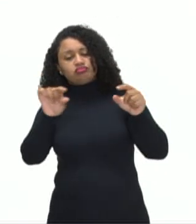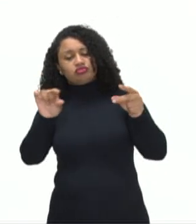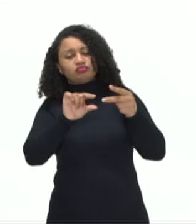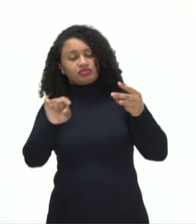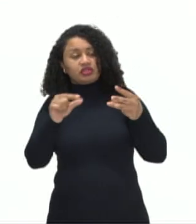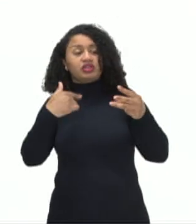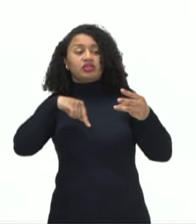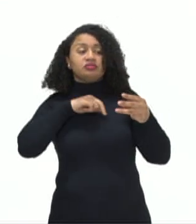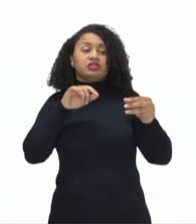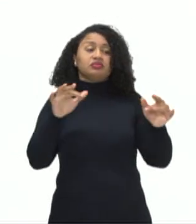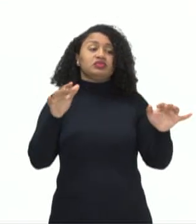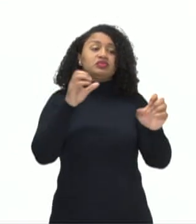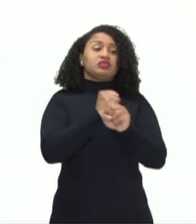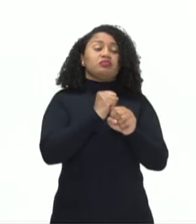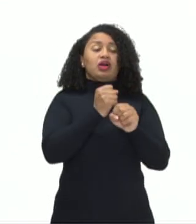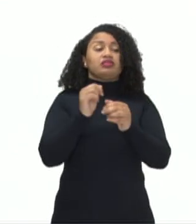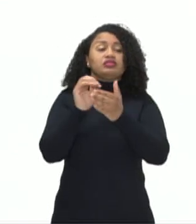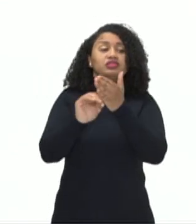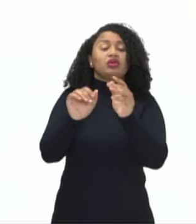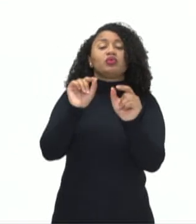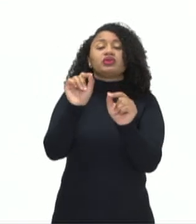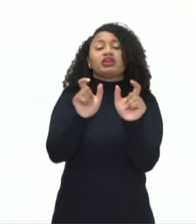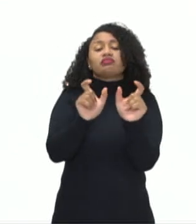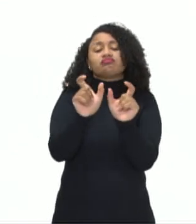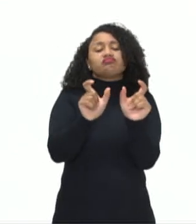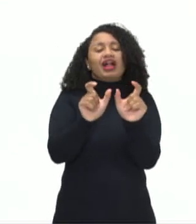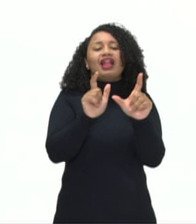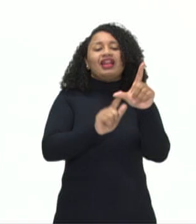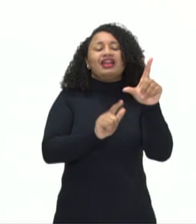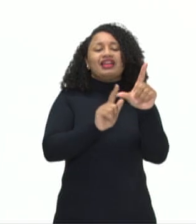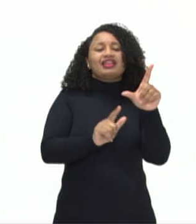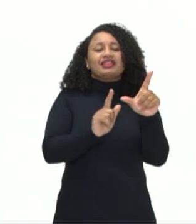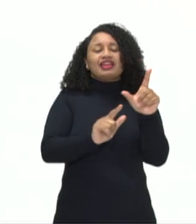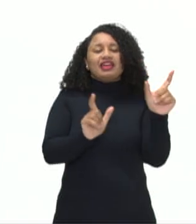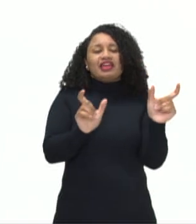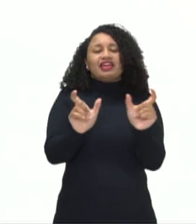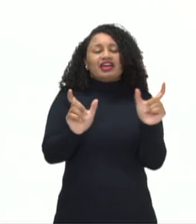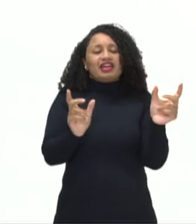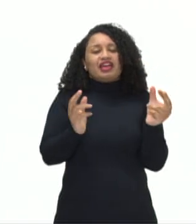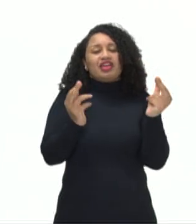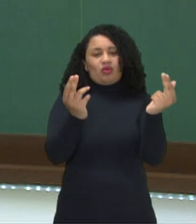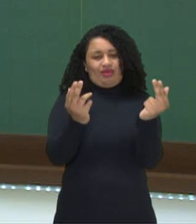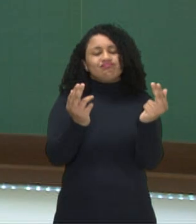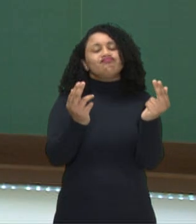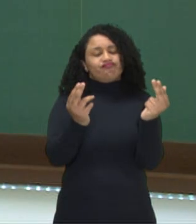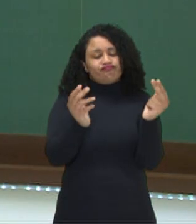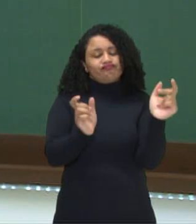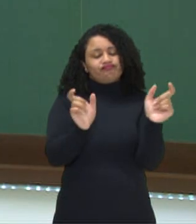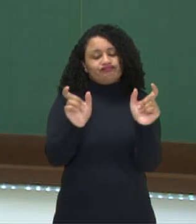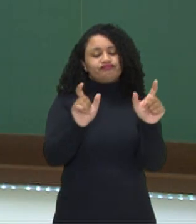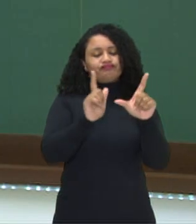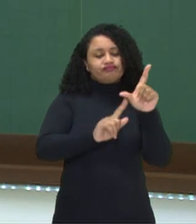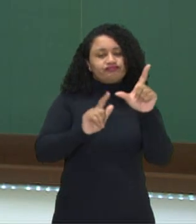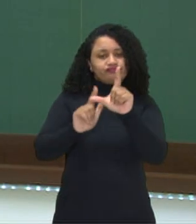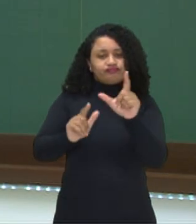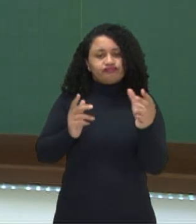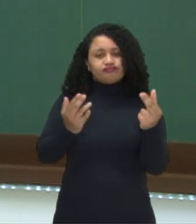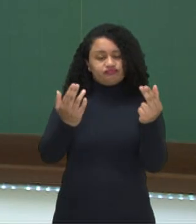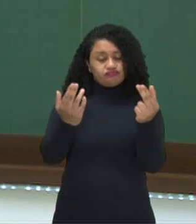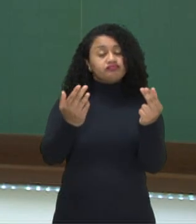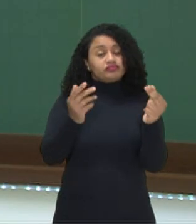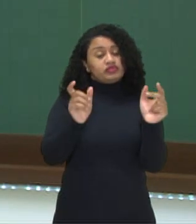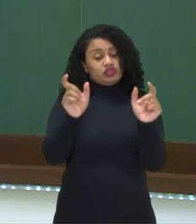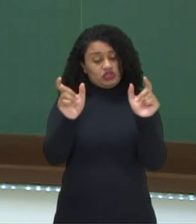devemos somar ou subtrair os coeficientes dos termos do mesmo grau, ou seja, os termos semelhantes,